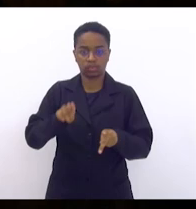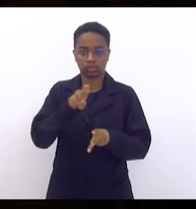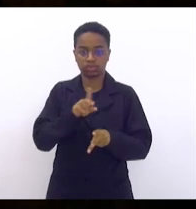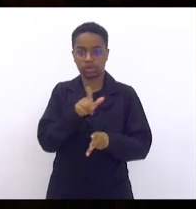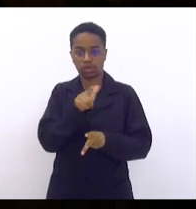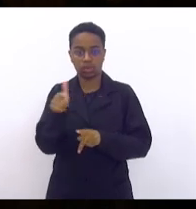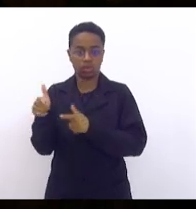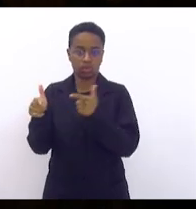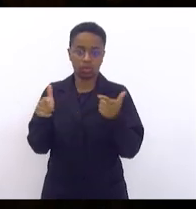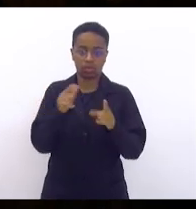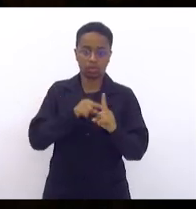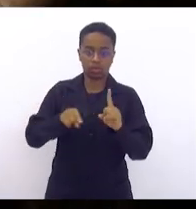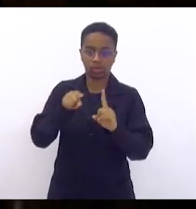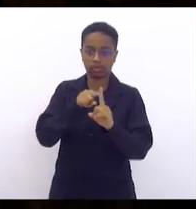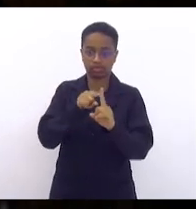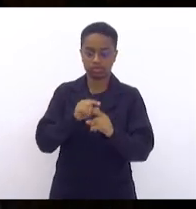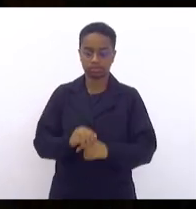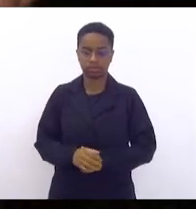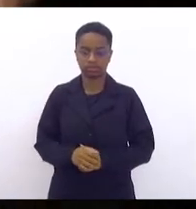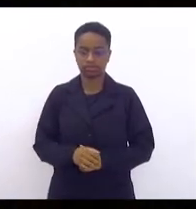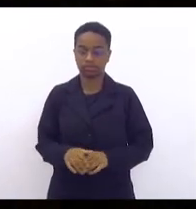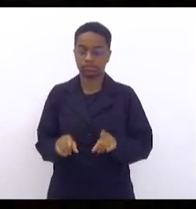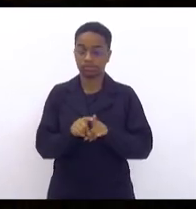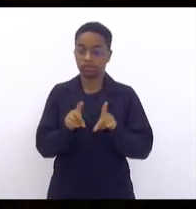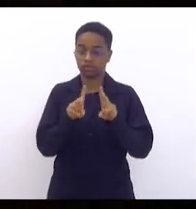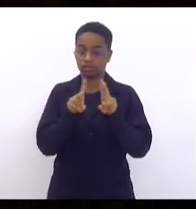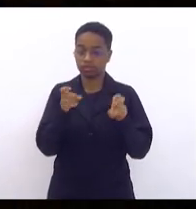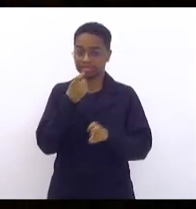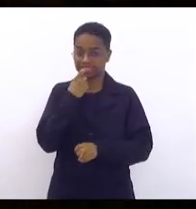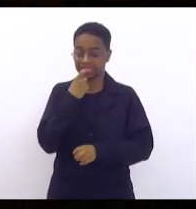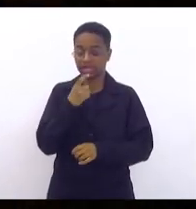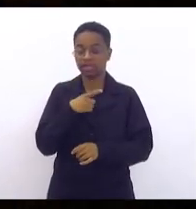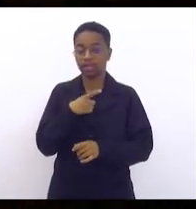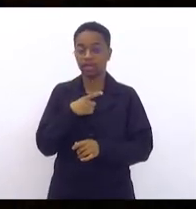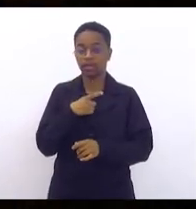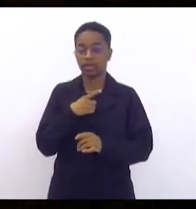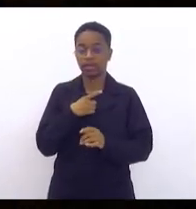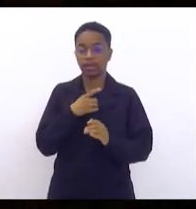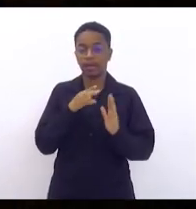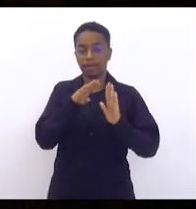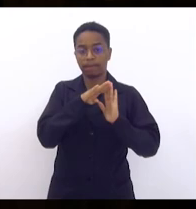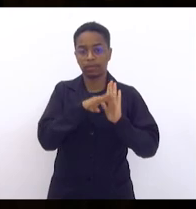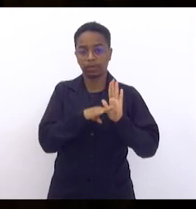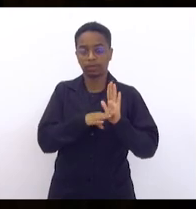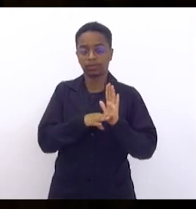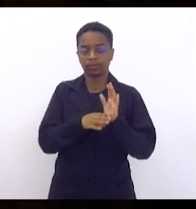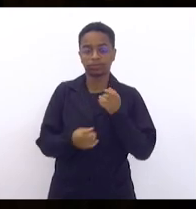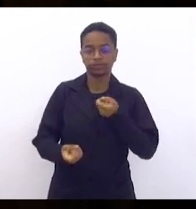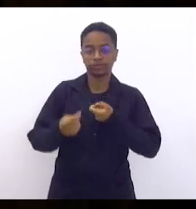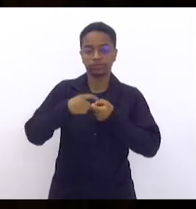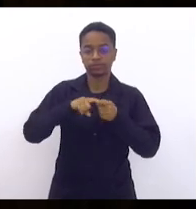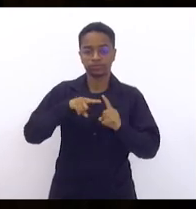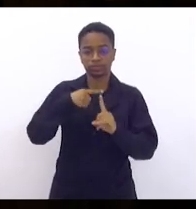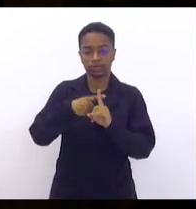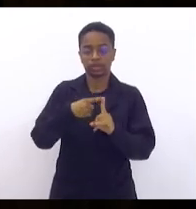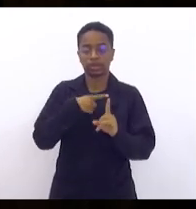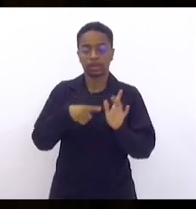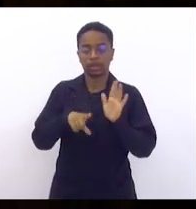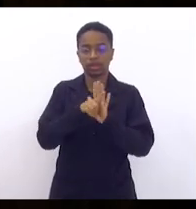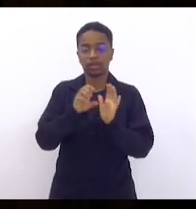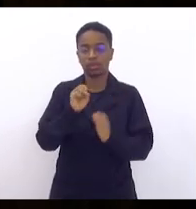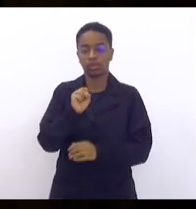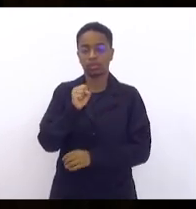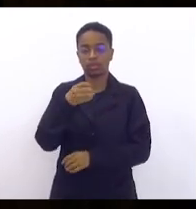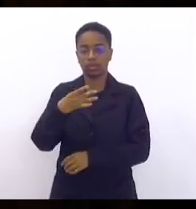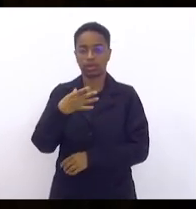fins né finalmente em relação ao plástico a gente lançou o programa retornar mais que é um programa que dialoga com a lei 8473 de 2019